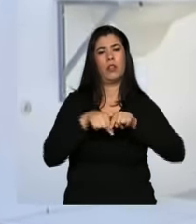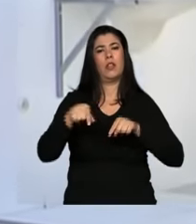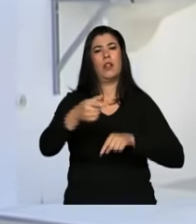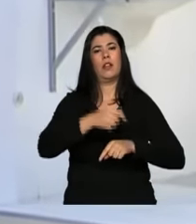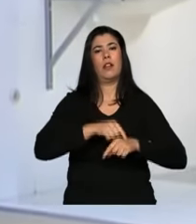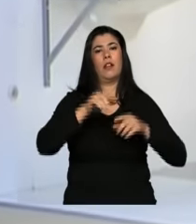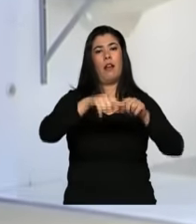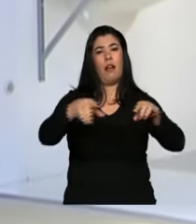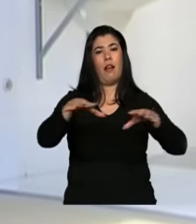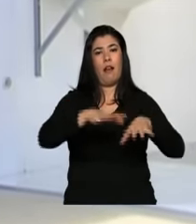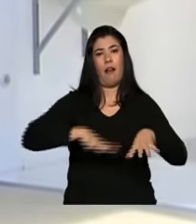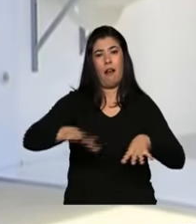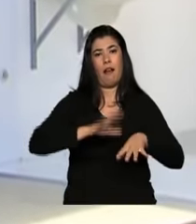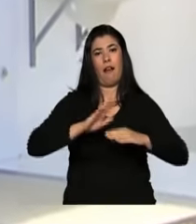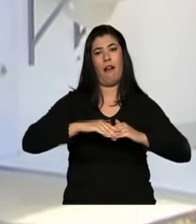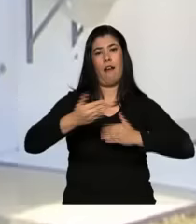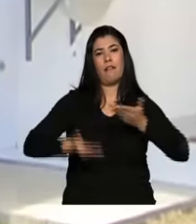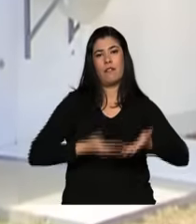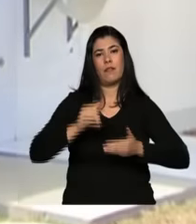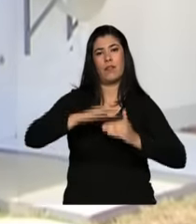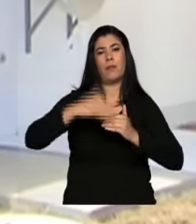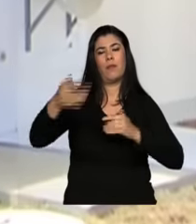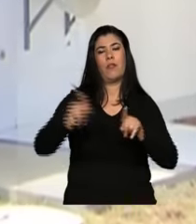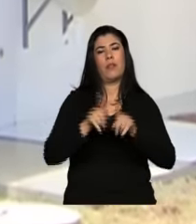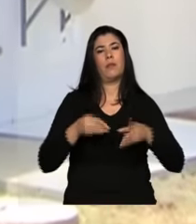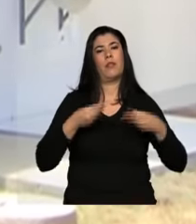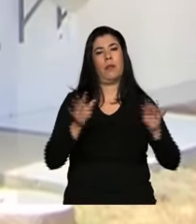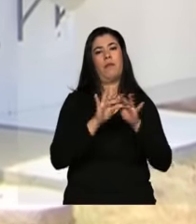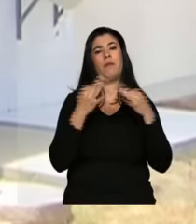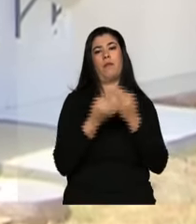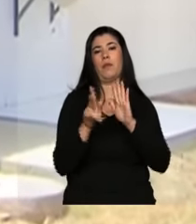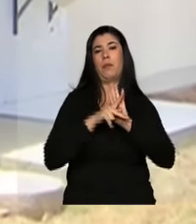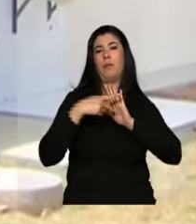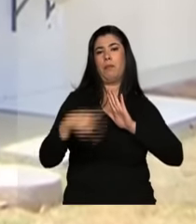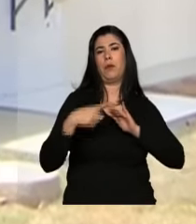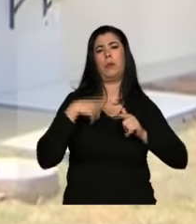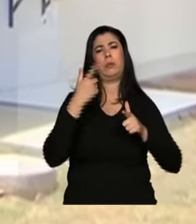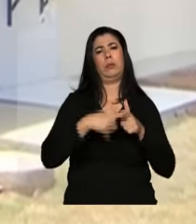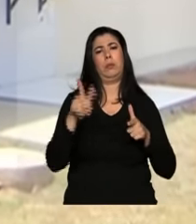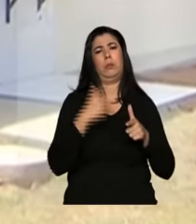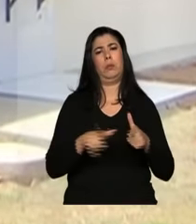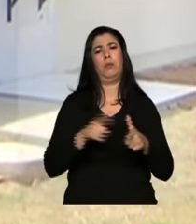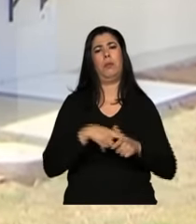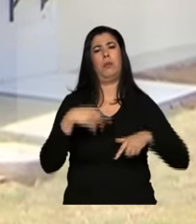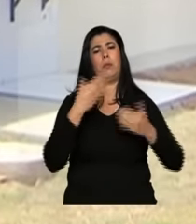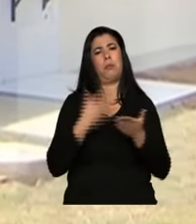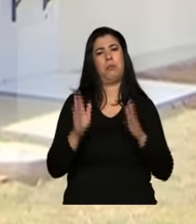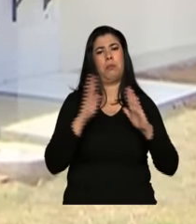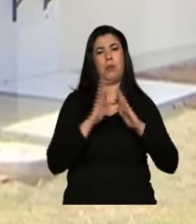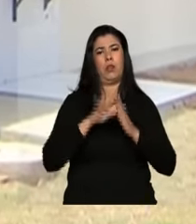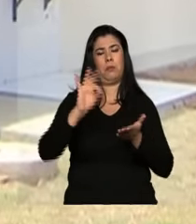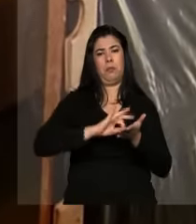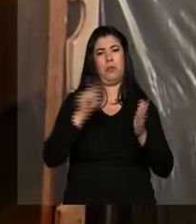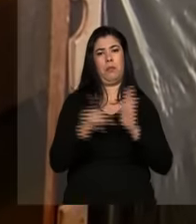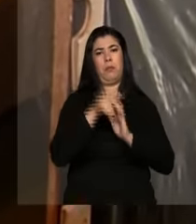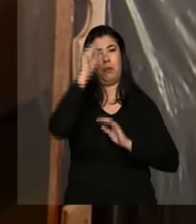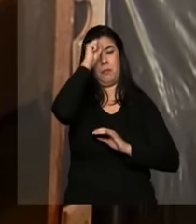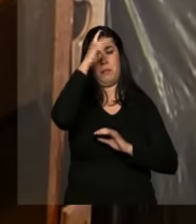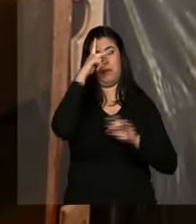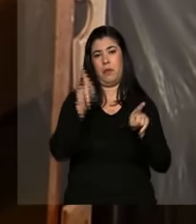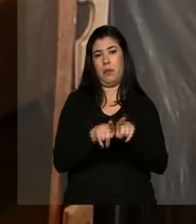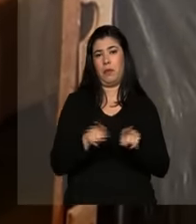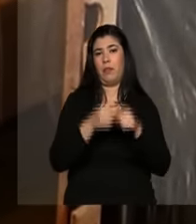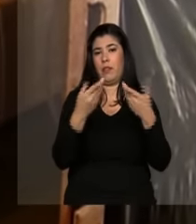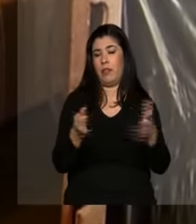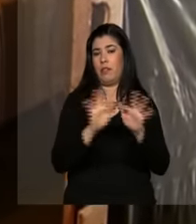serviço externa e vão ser repassadas a famílias atingidas pelas cheias e cadastradas pela prefeitura. Uma das